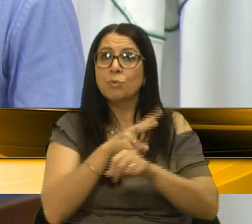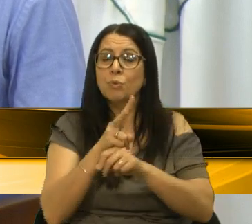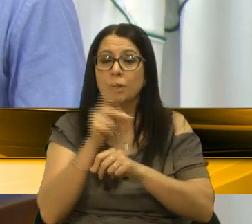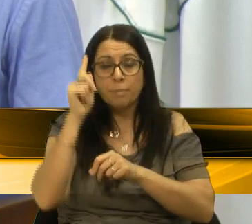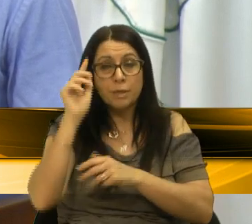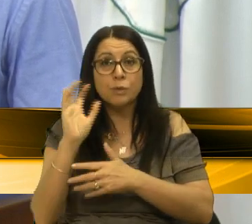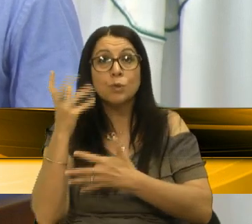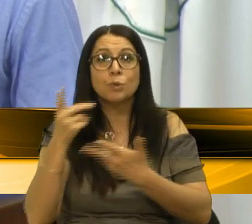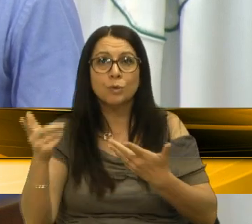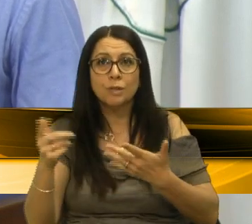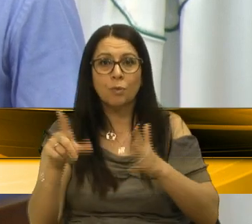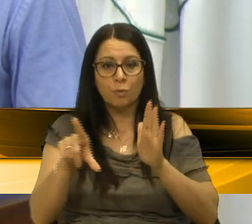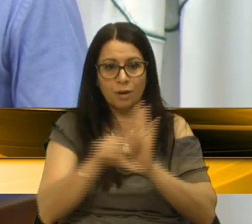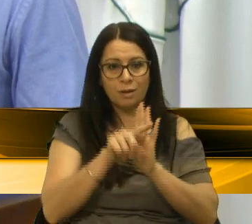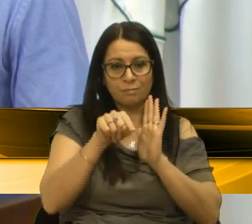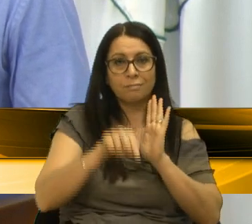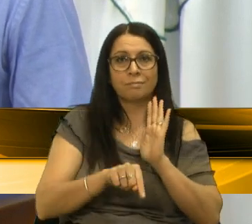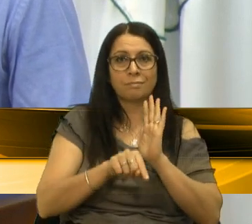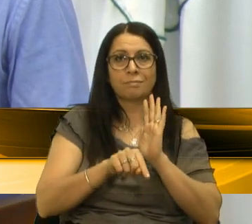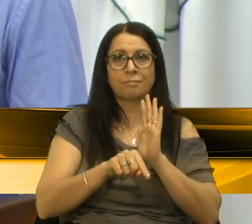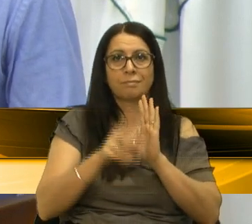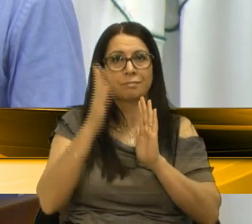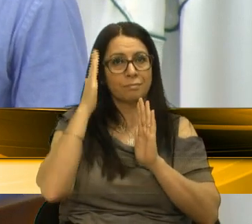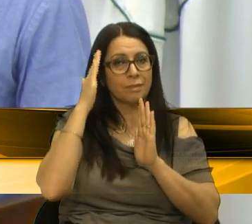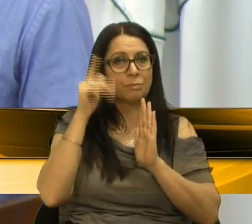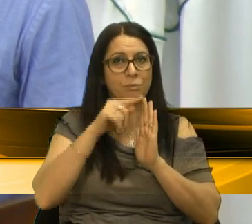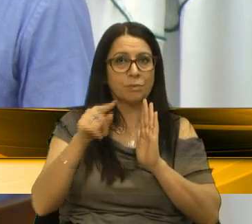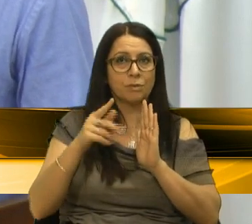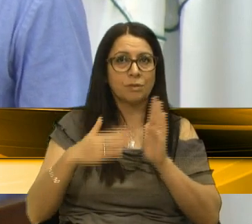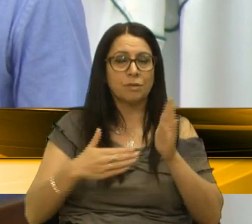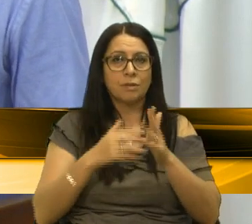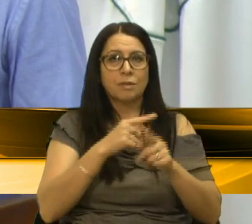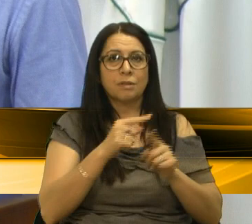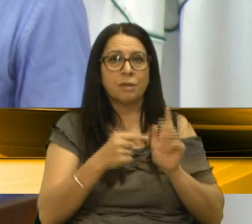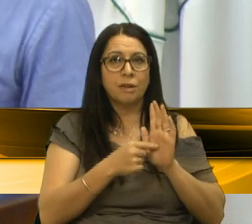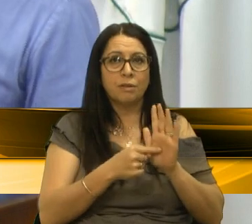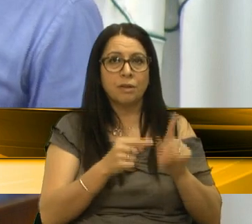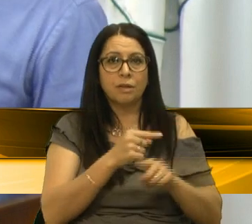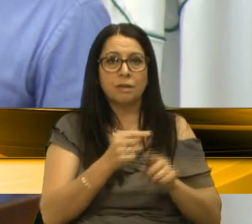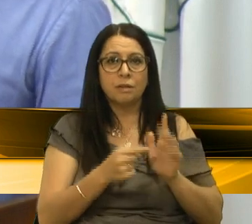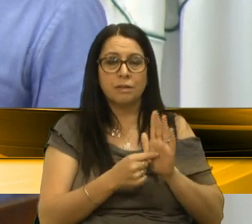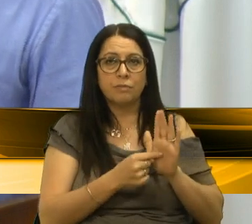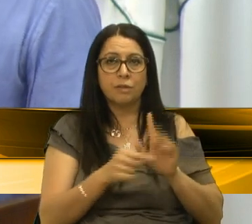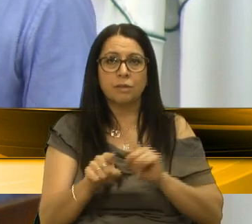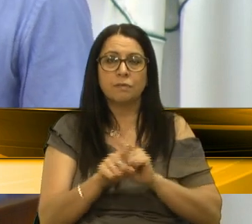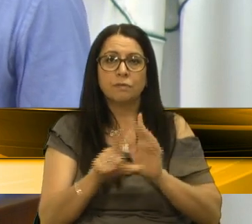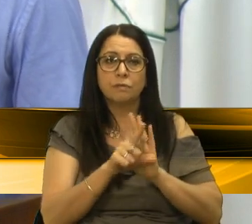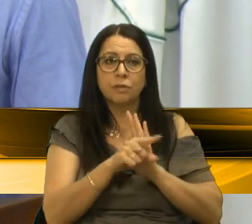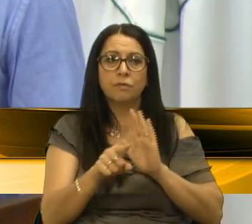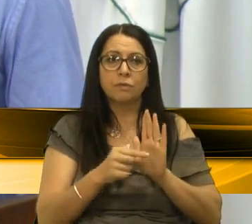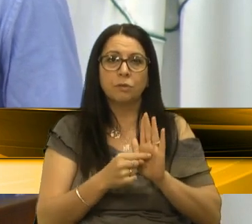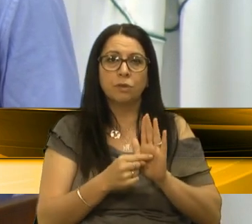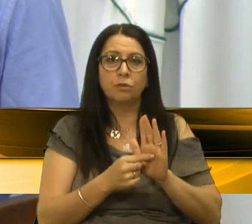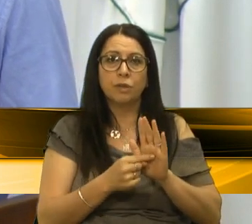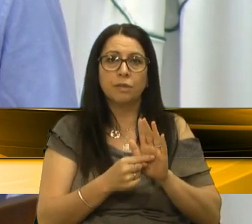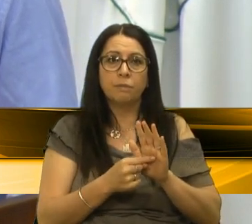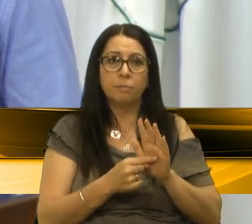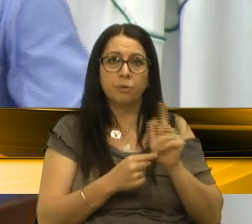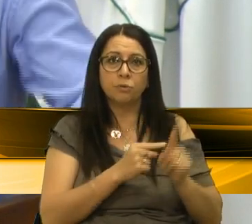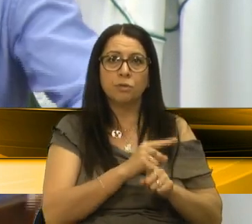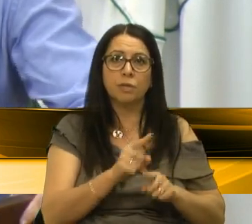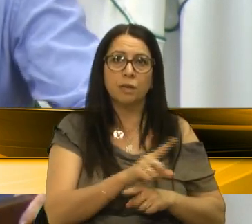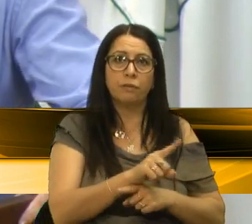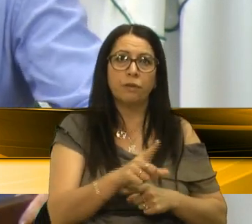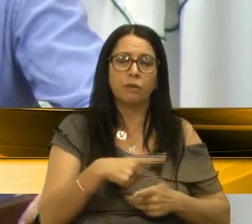soluções na legislação, que sabemos que temos limitações de não fazer leis acima da estadual e da federal. Mas